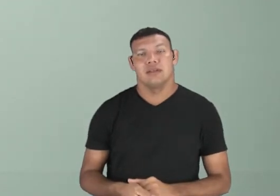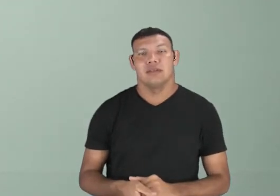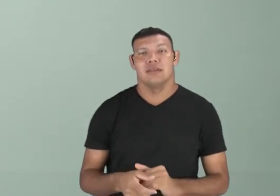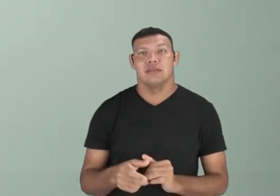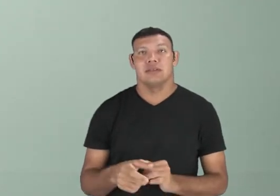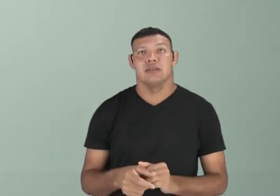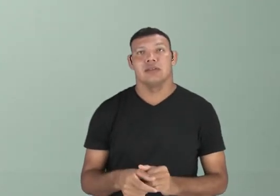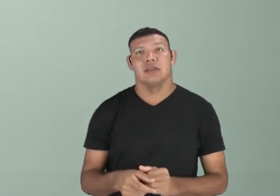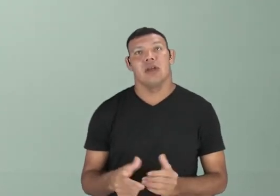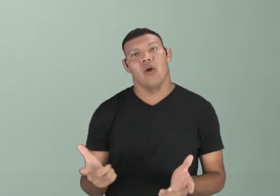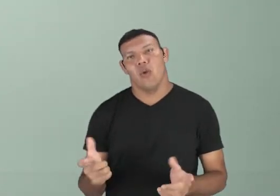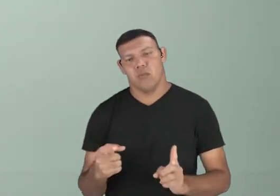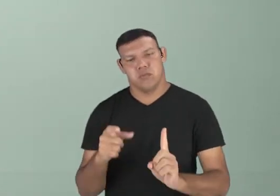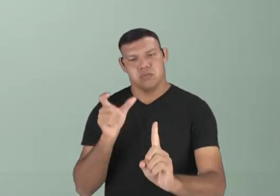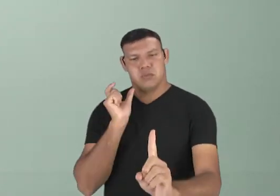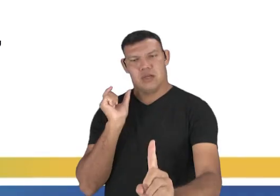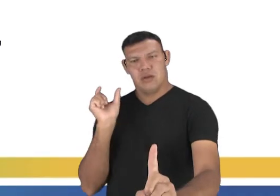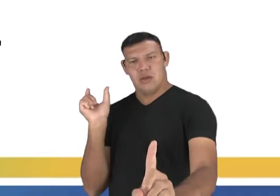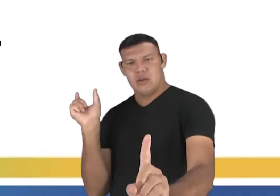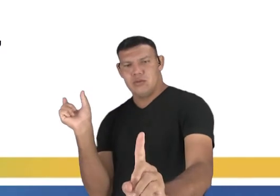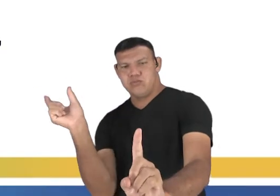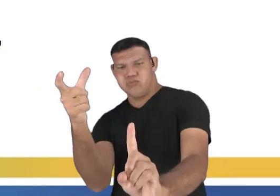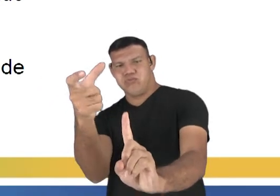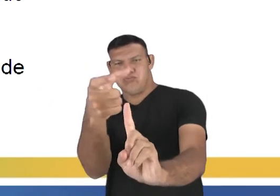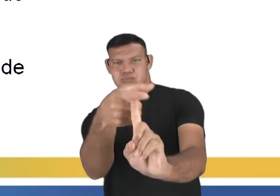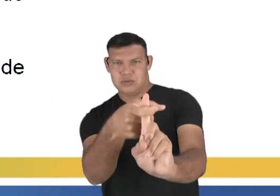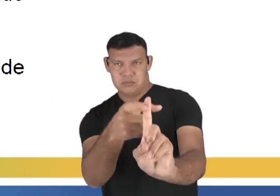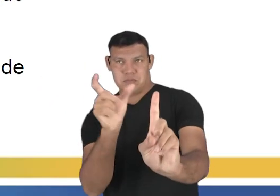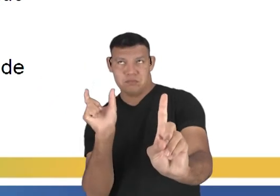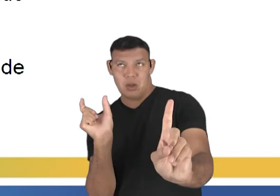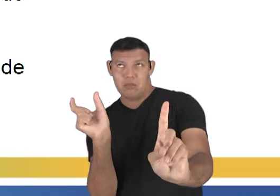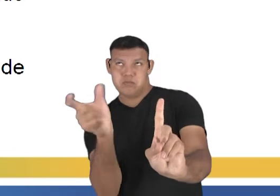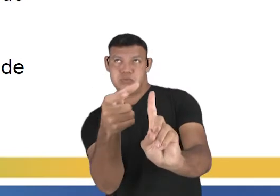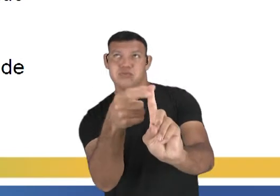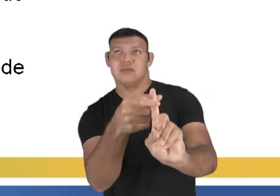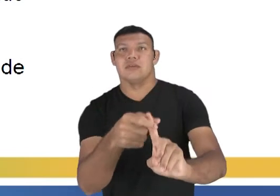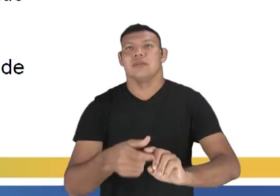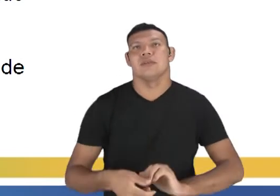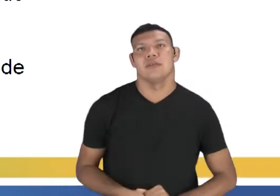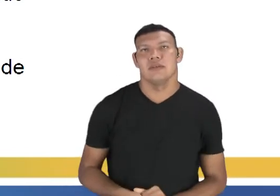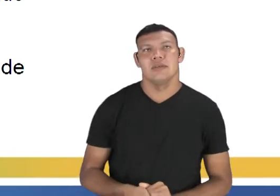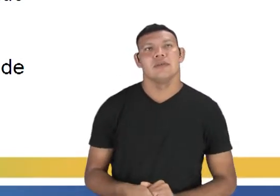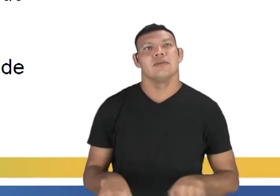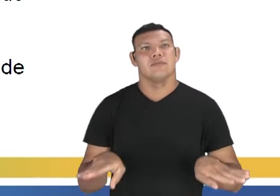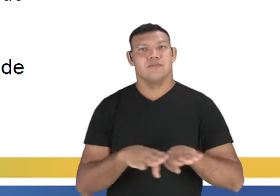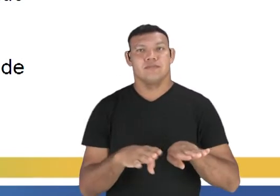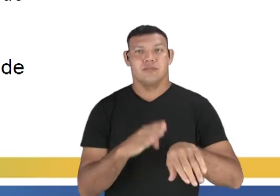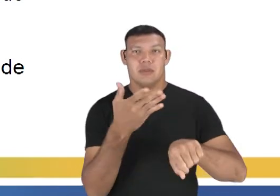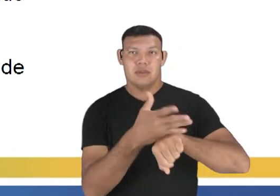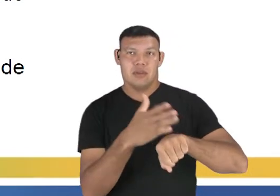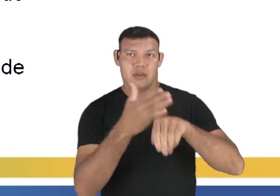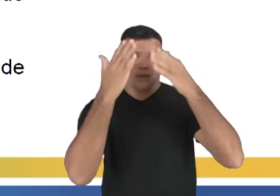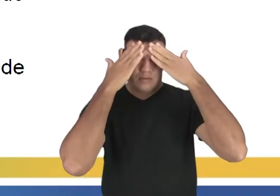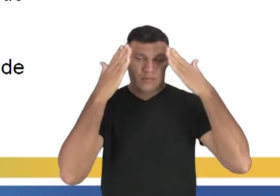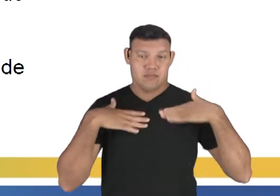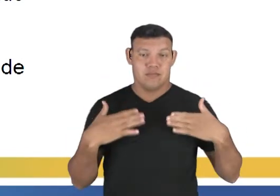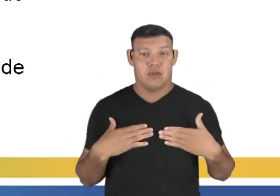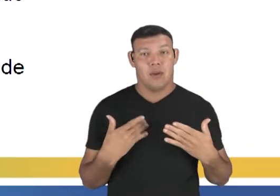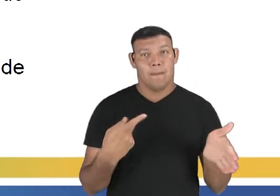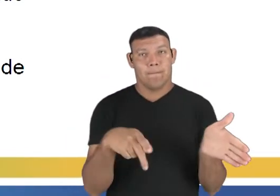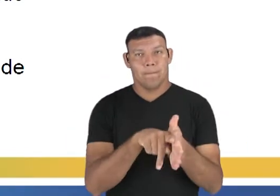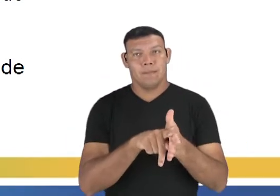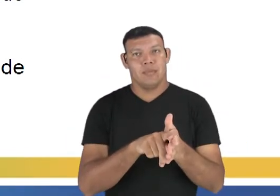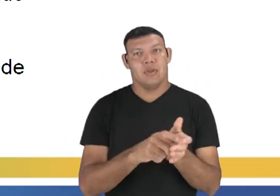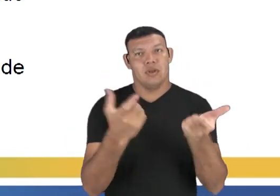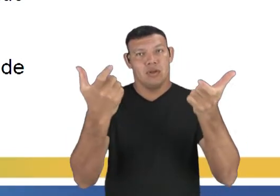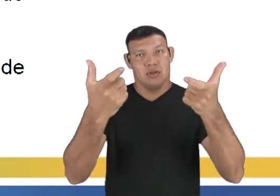pino ou mais próximo a ele. São jogos populares, tá? Galerinha, continuando, práticas corporais de esportes. Eu